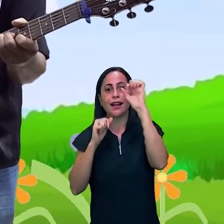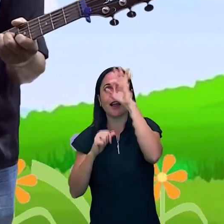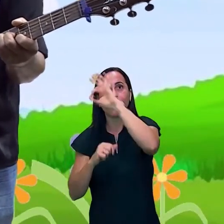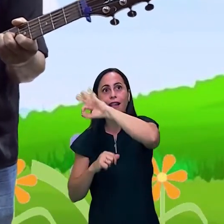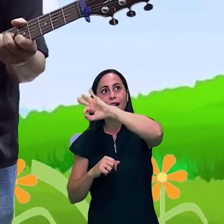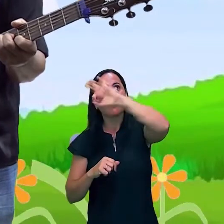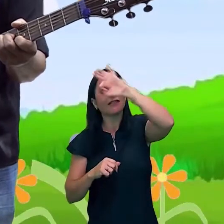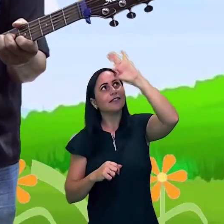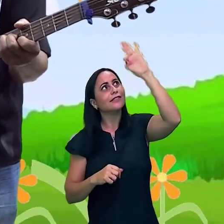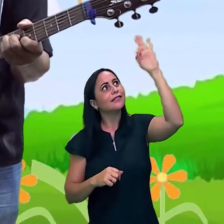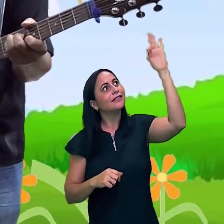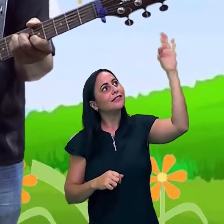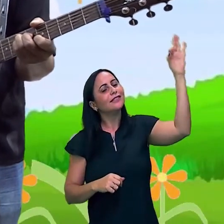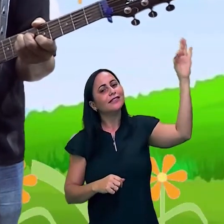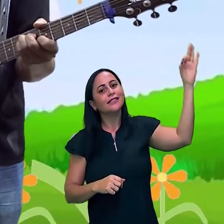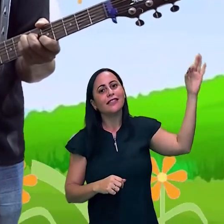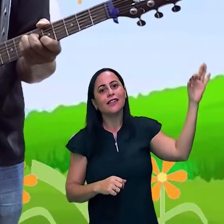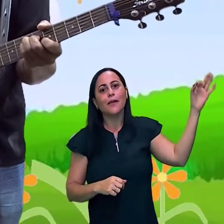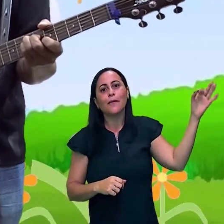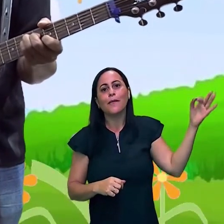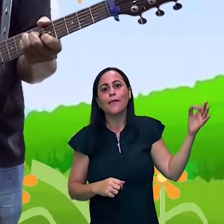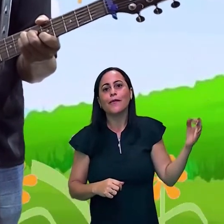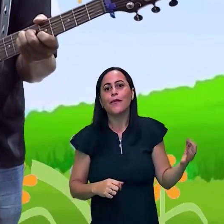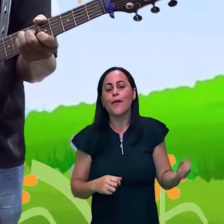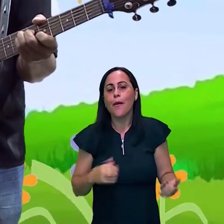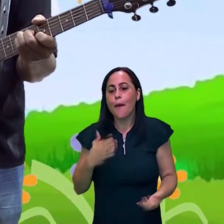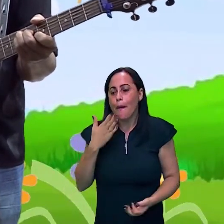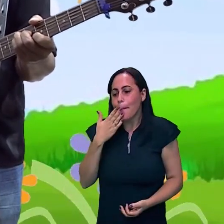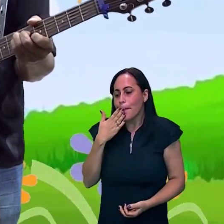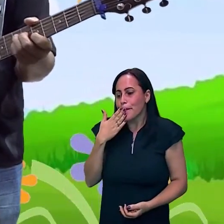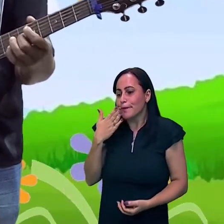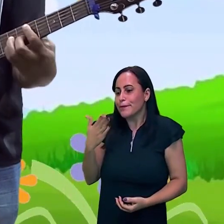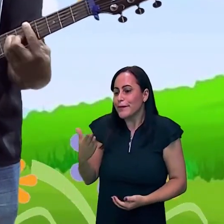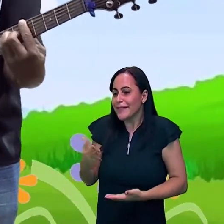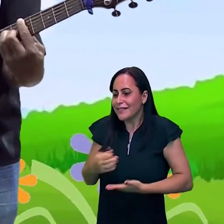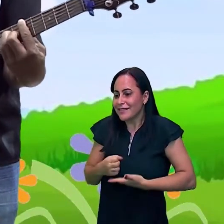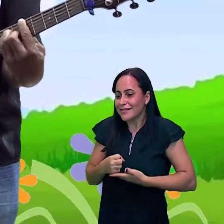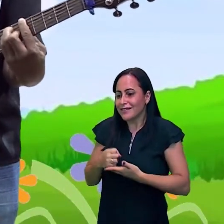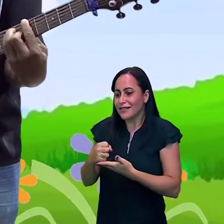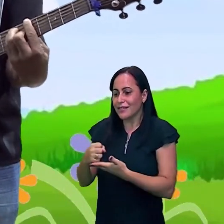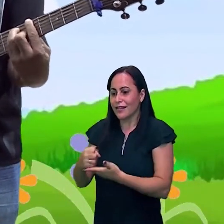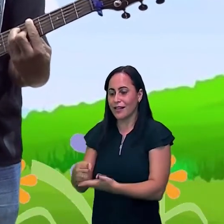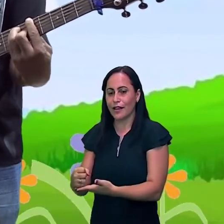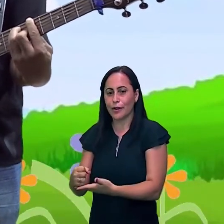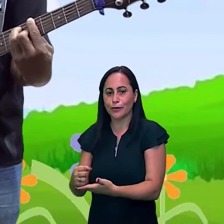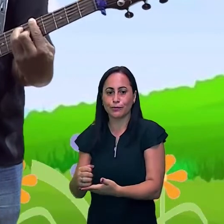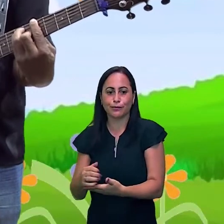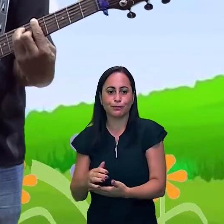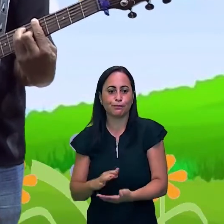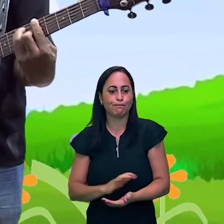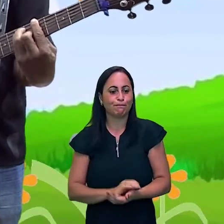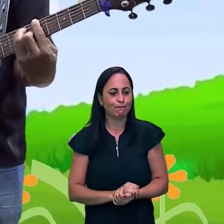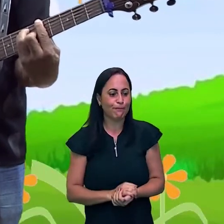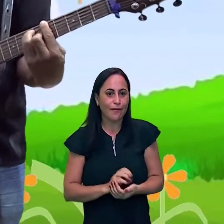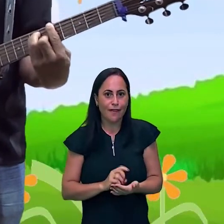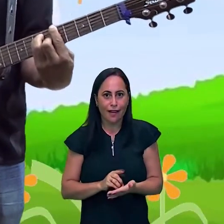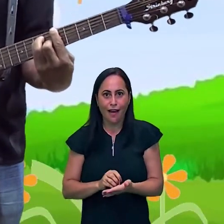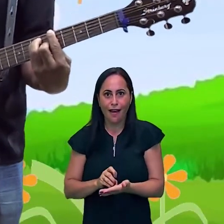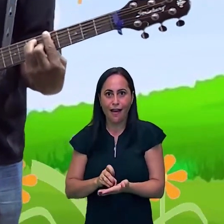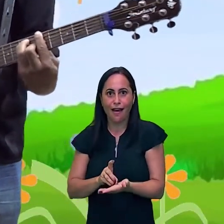uma estrela cadente que um pedido concedeu. E Marta,